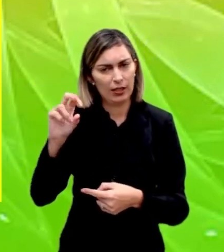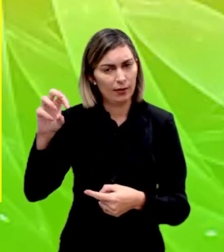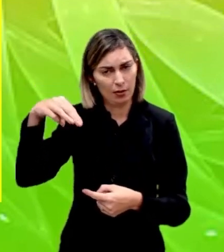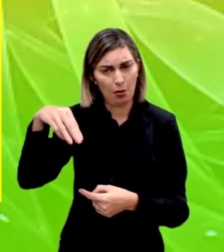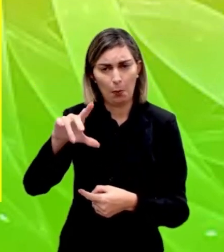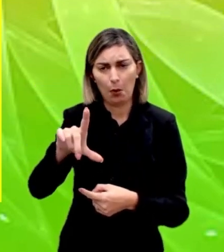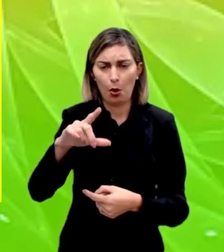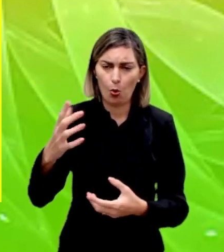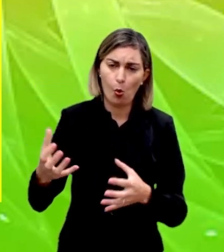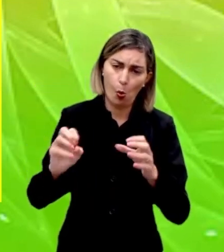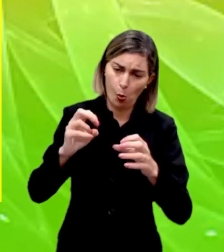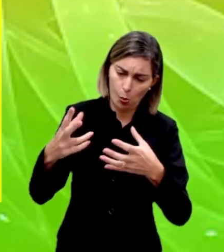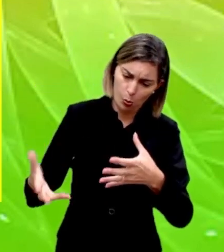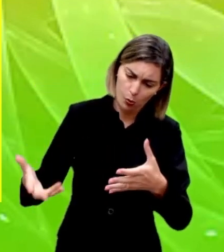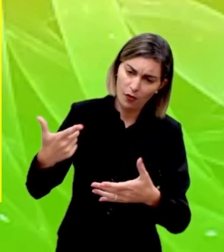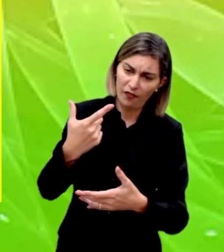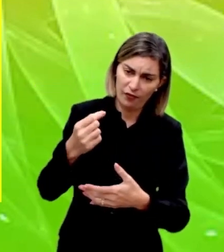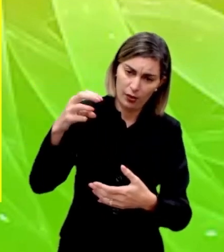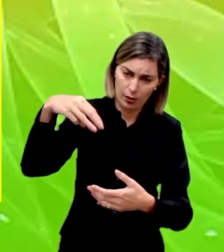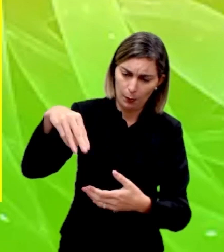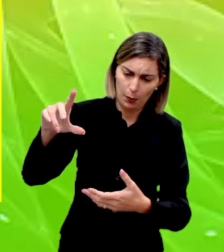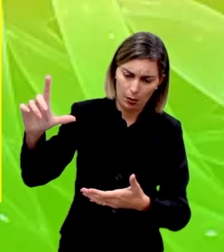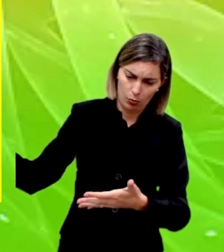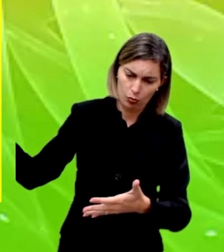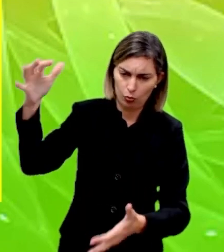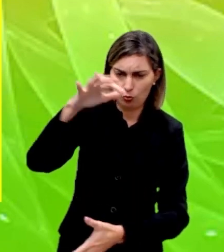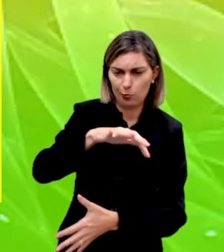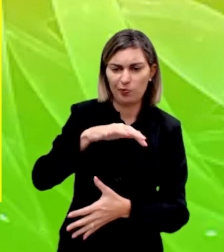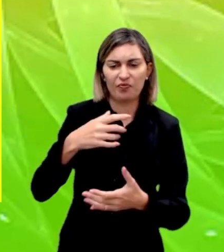ou bujão de 20 ml de